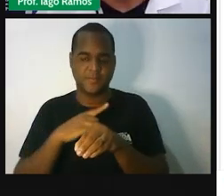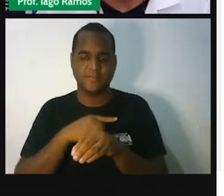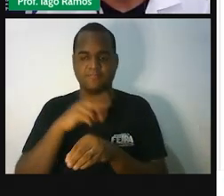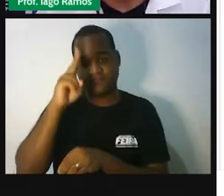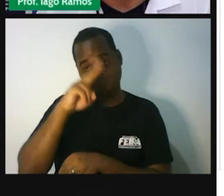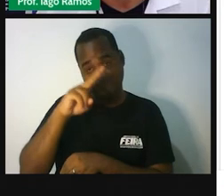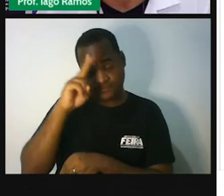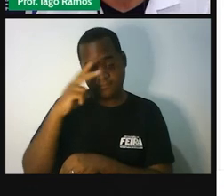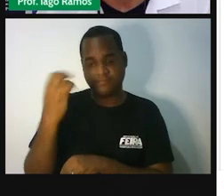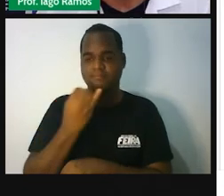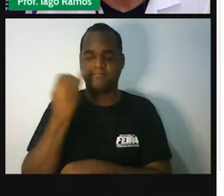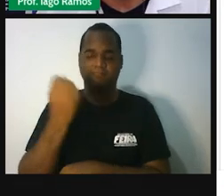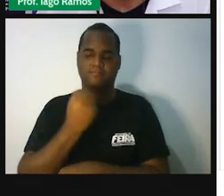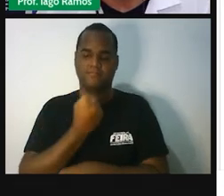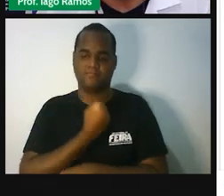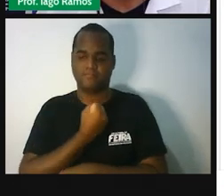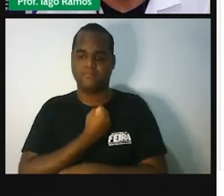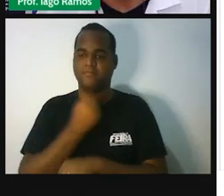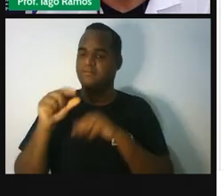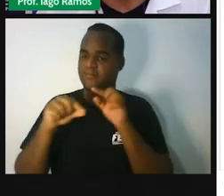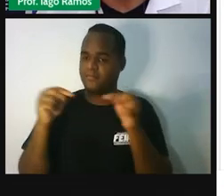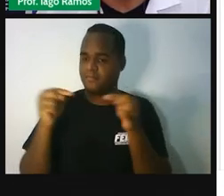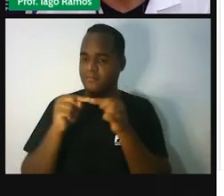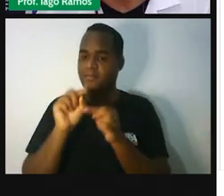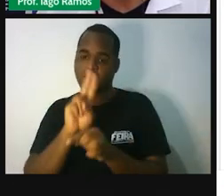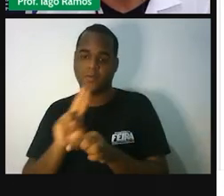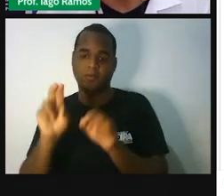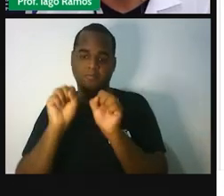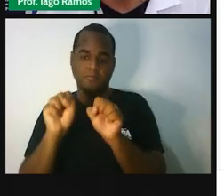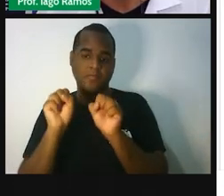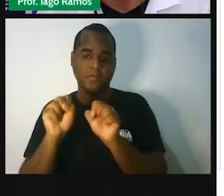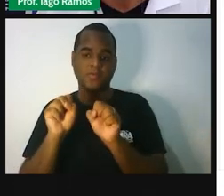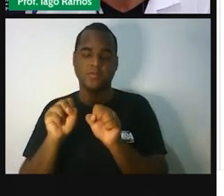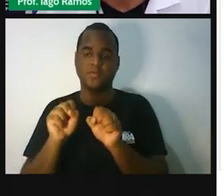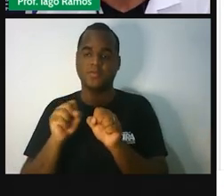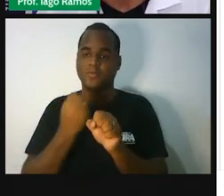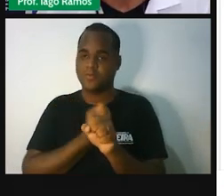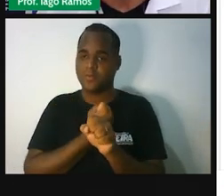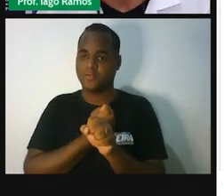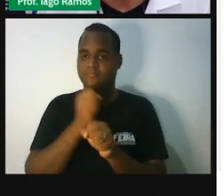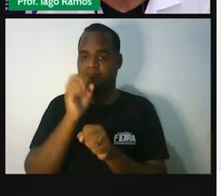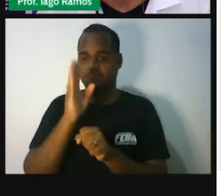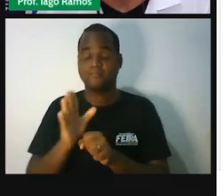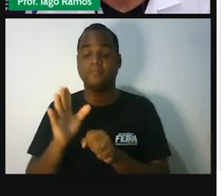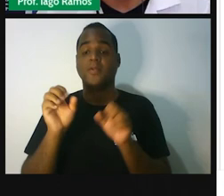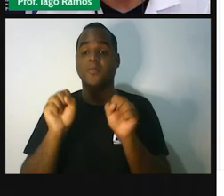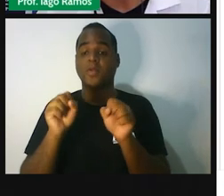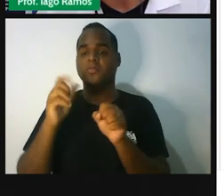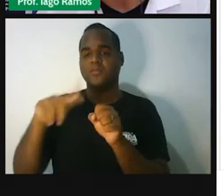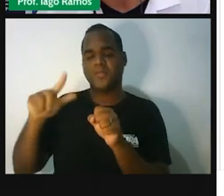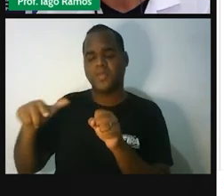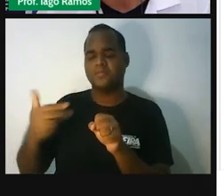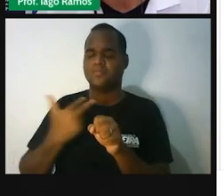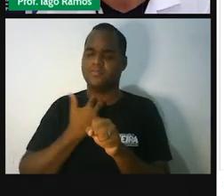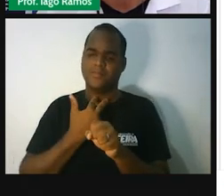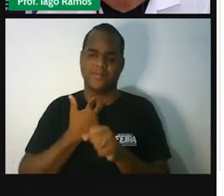número já foi escolhido. Você já usou uma opção aqui para esse número do meio. E ela não pode se repetir